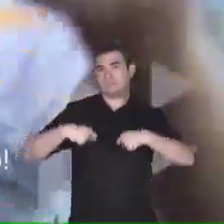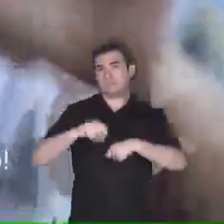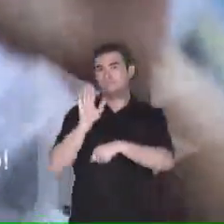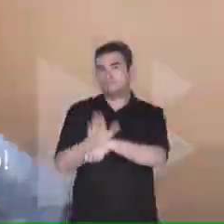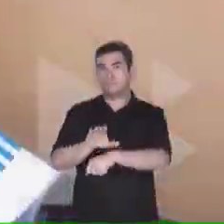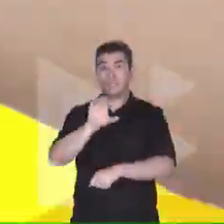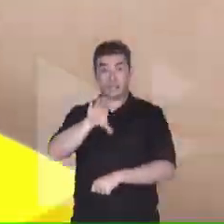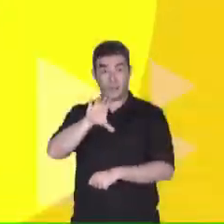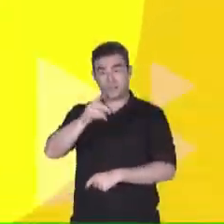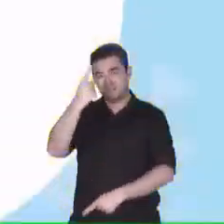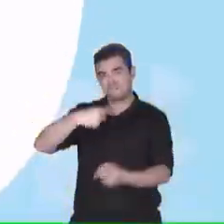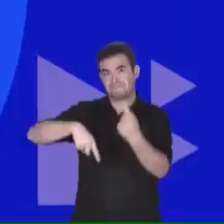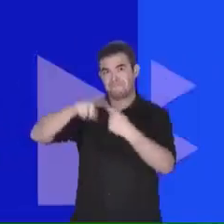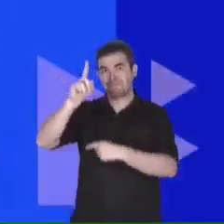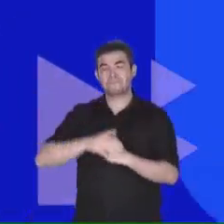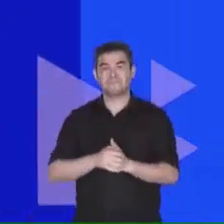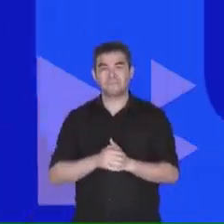continue avançando.